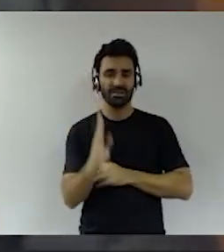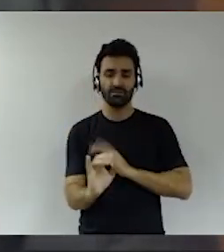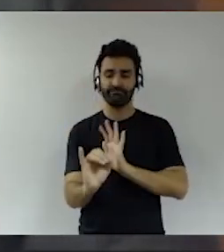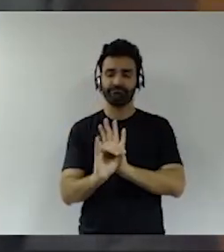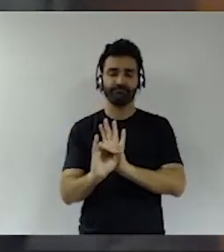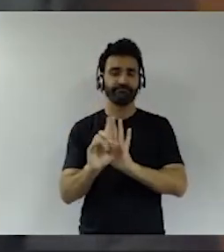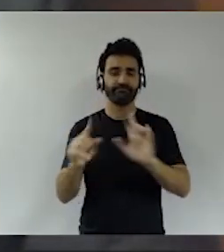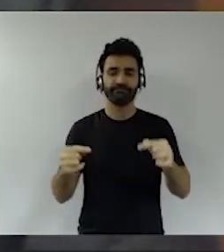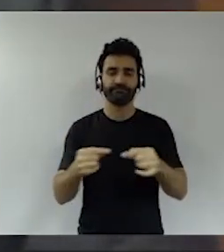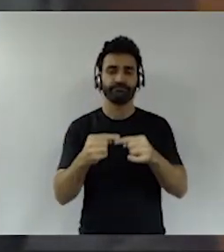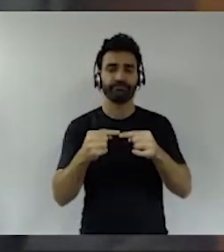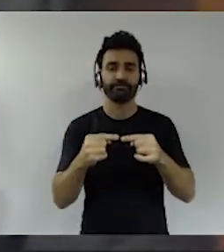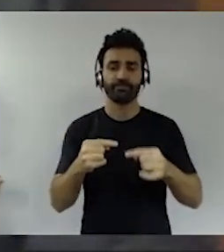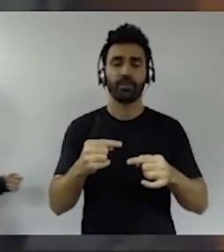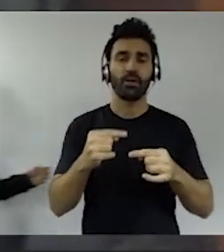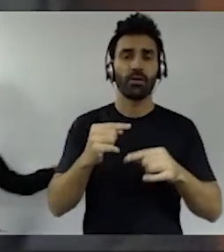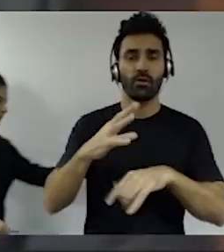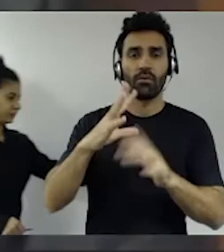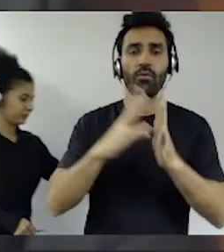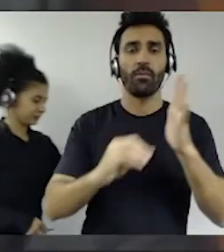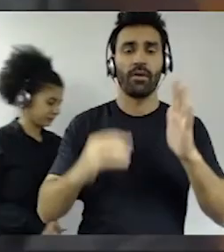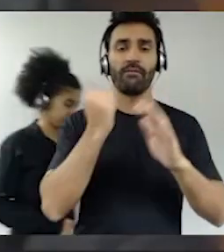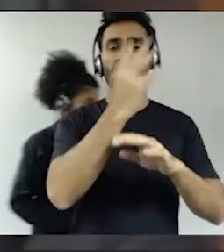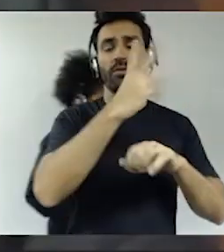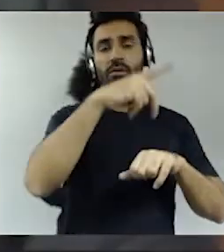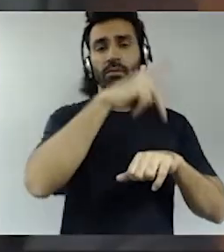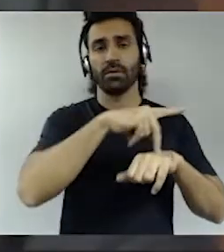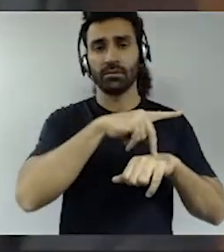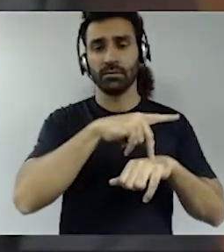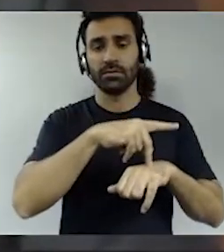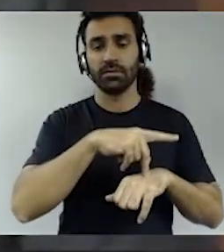é copiar modelos estrangeiros.